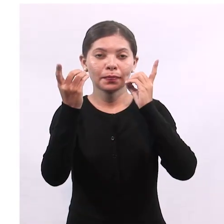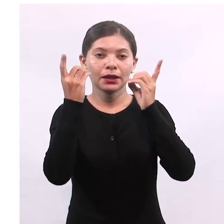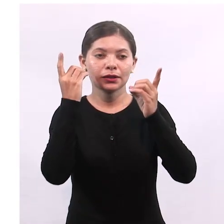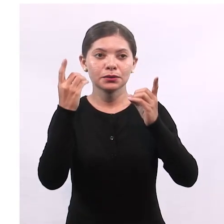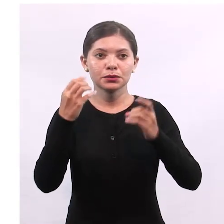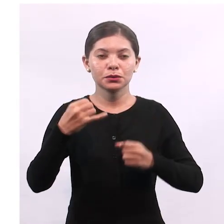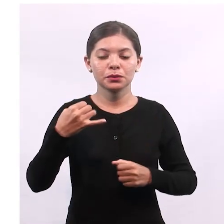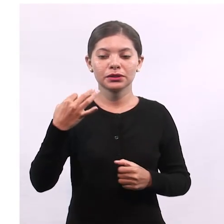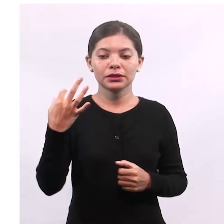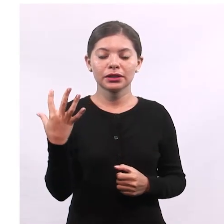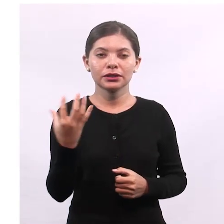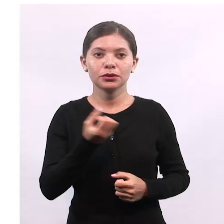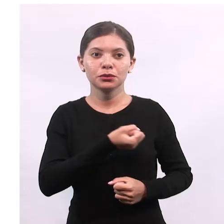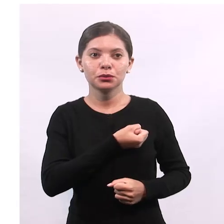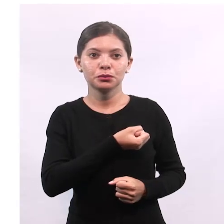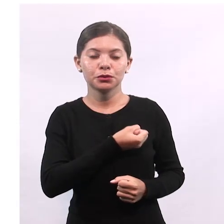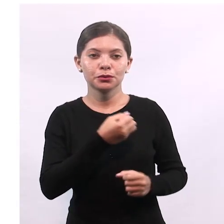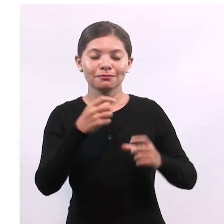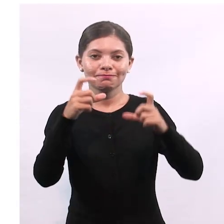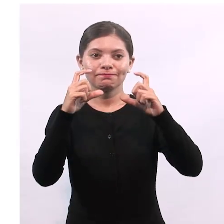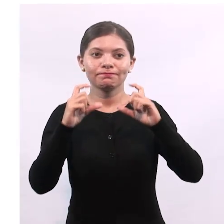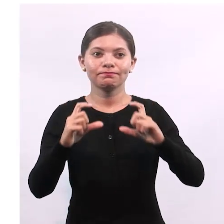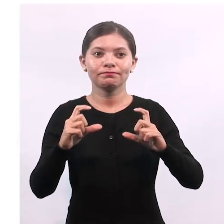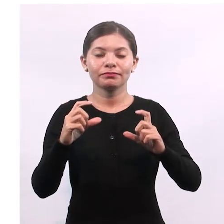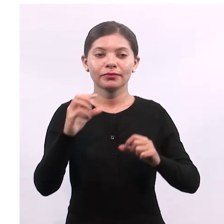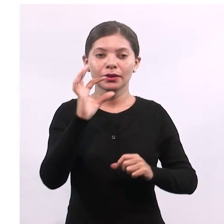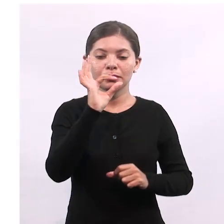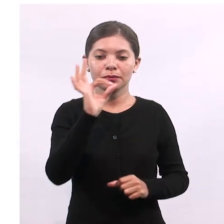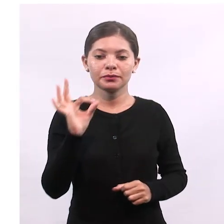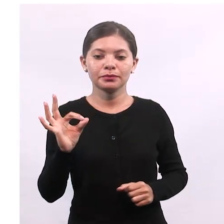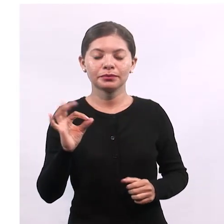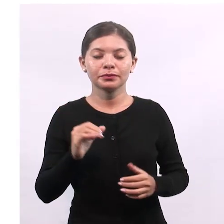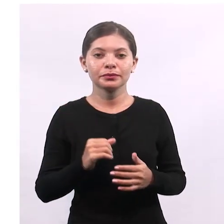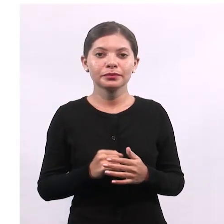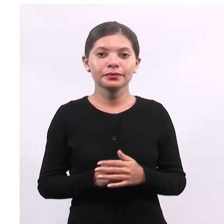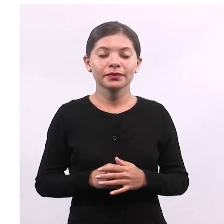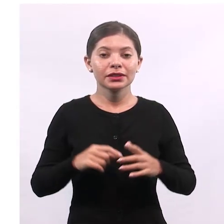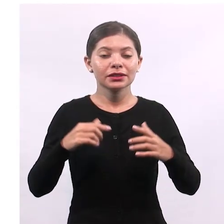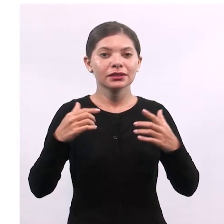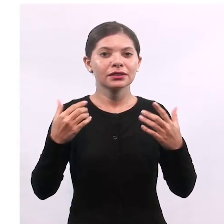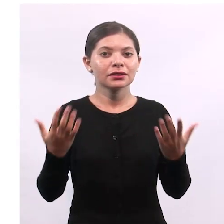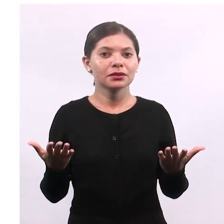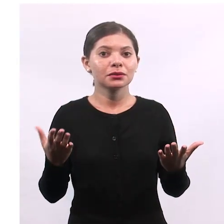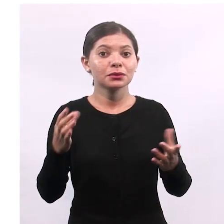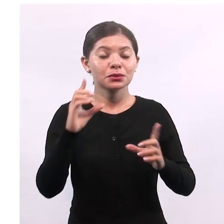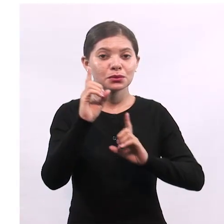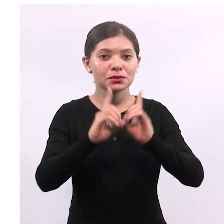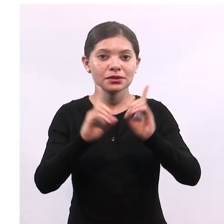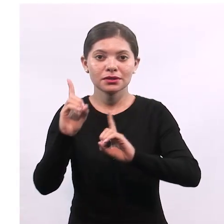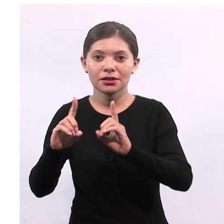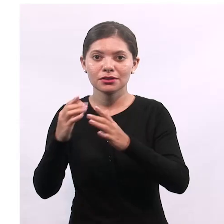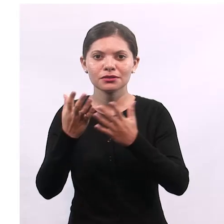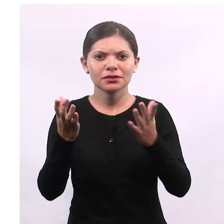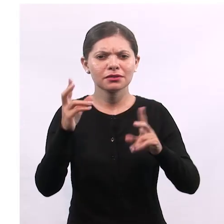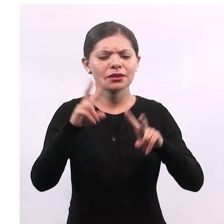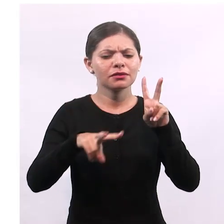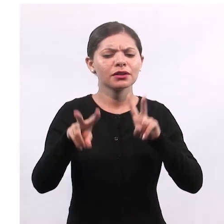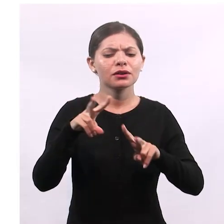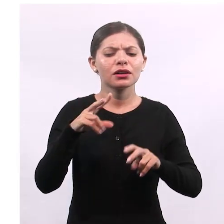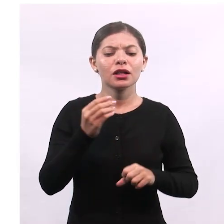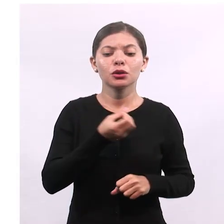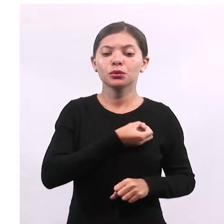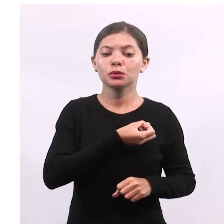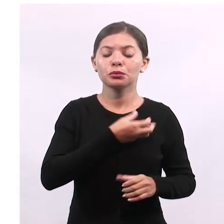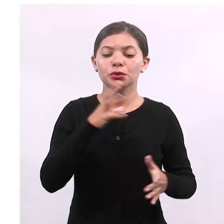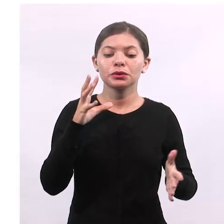dados relativos em porcentagem então lá no senso você vai ver informações Olha o número de matrícula foi de tantos mil